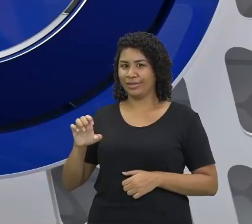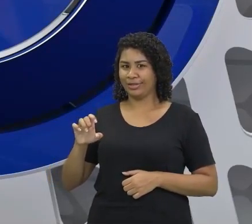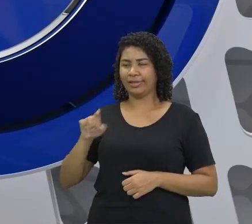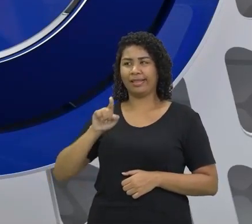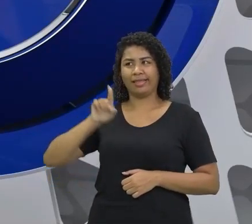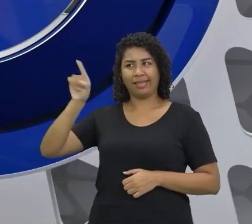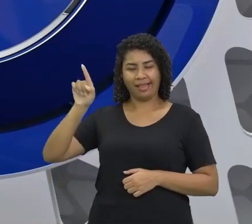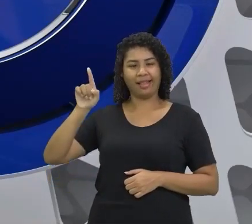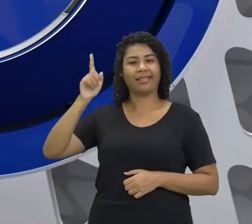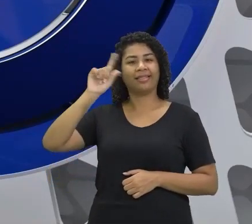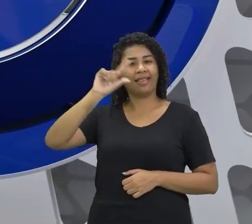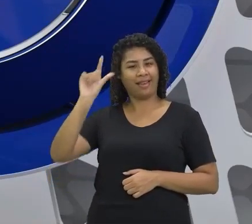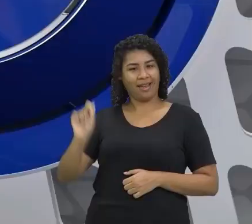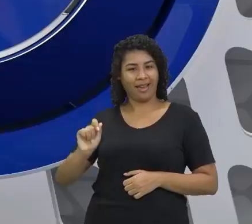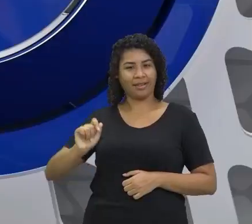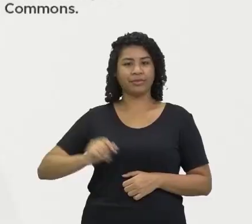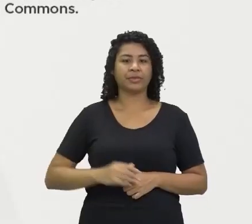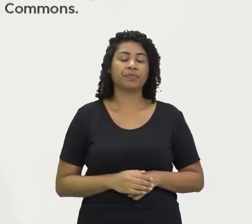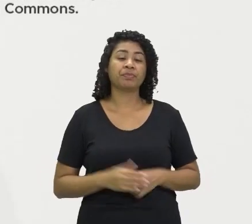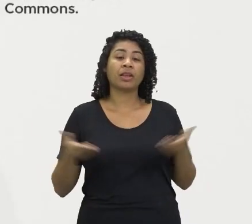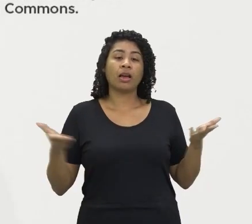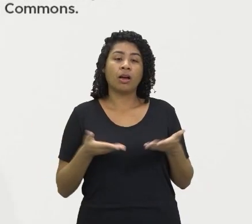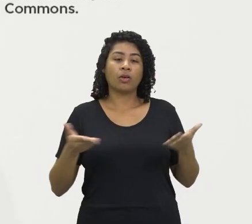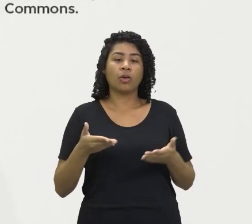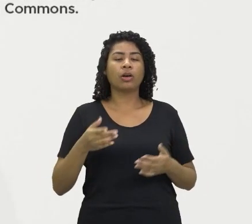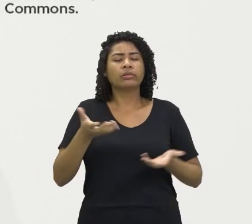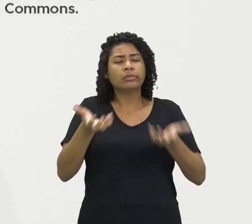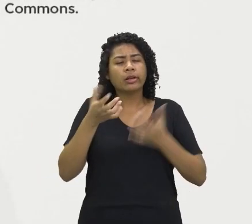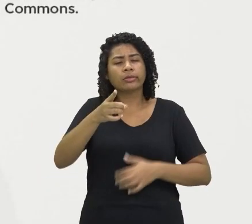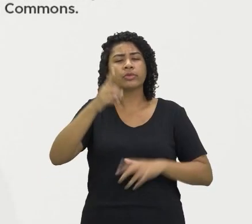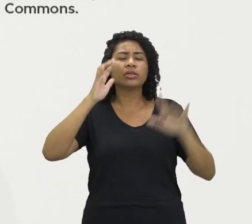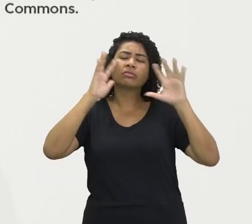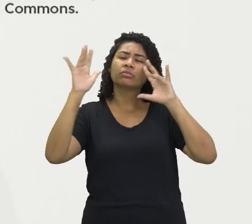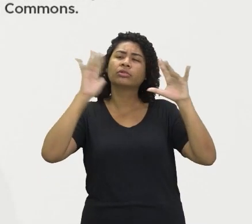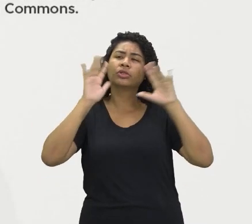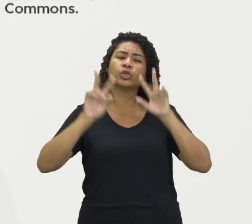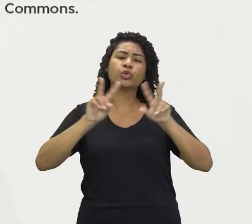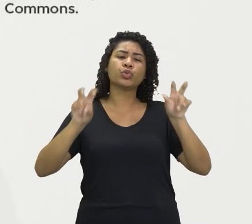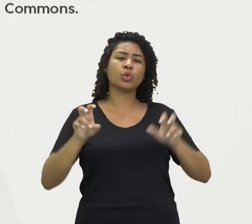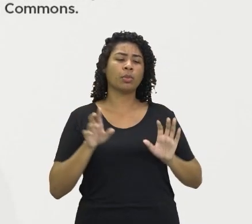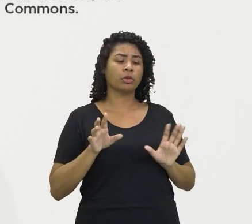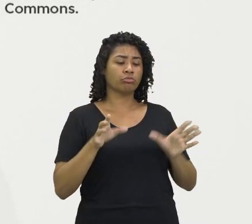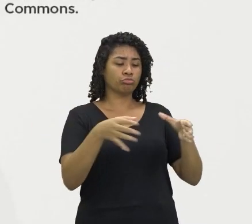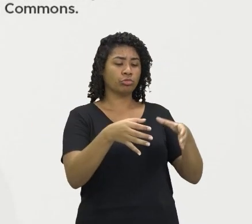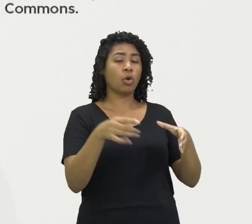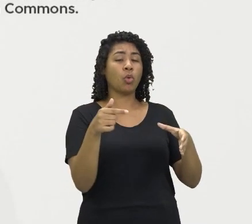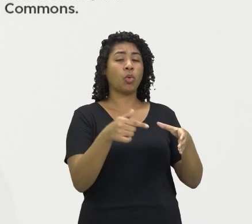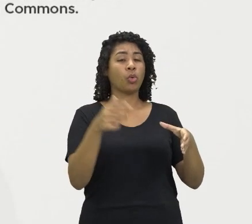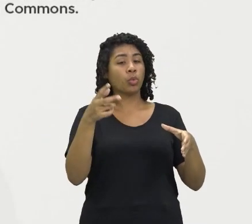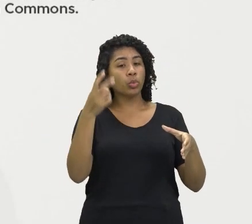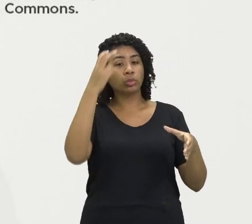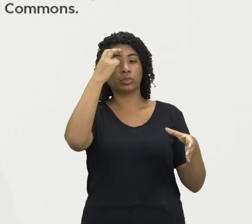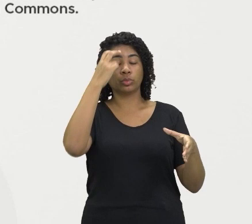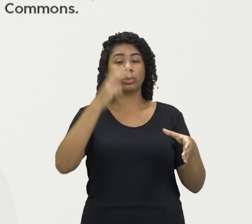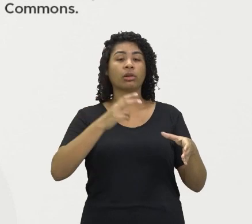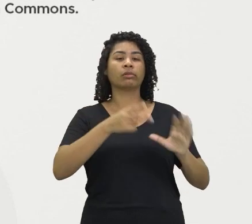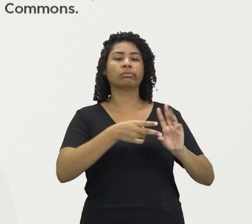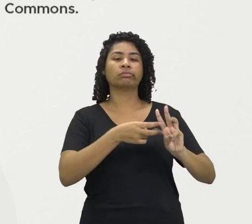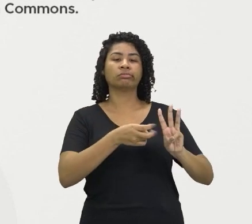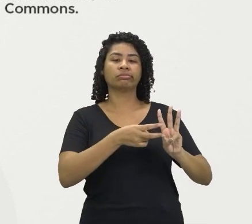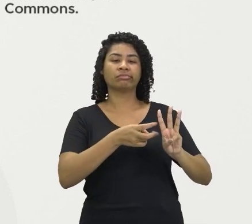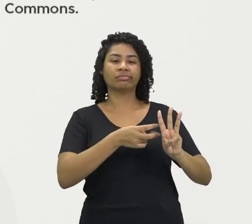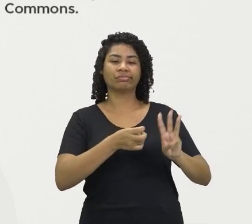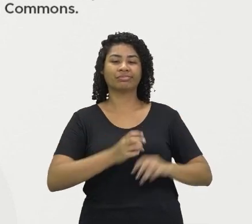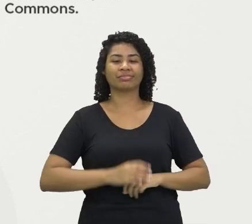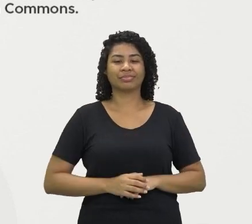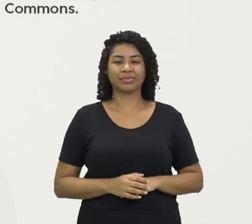reflexão em relação às espiritualidades indígenas. E aqui eu queria te convidar a pensar que falar em